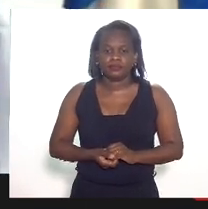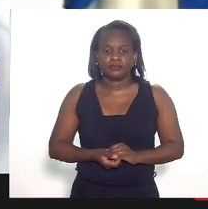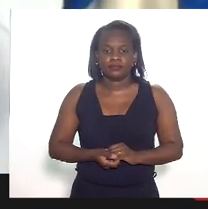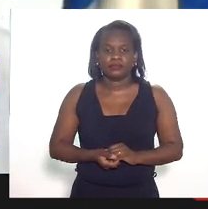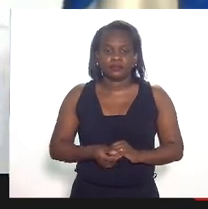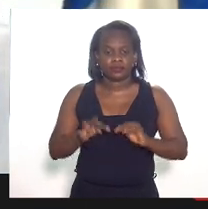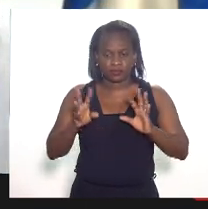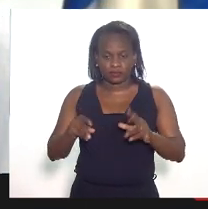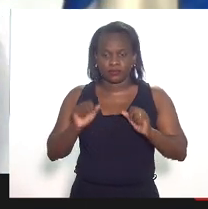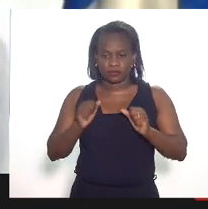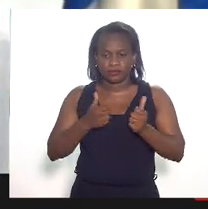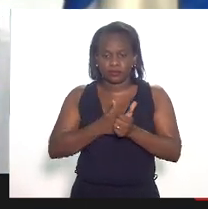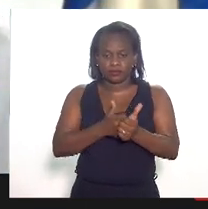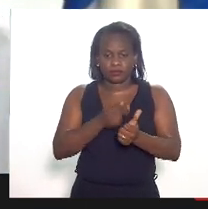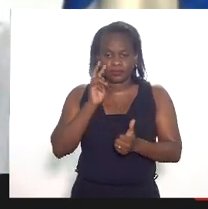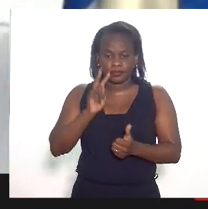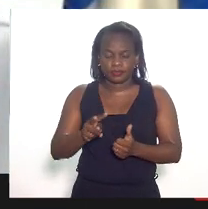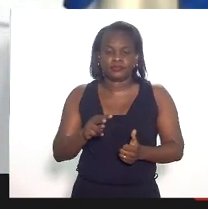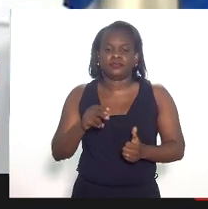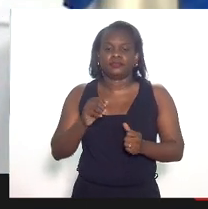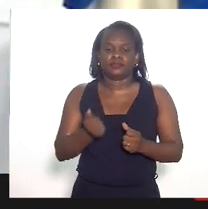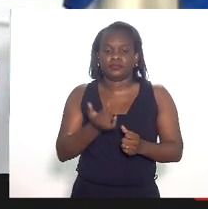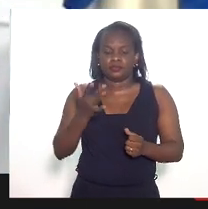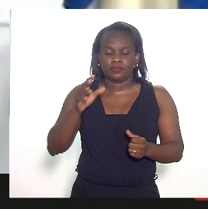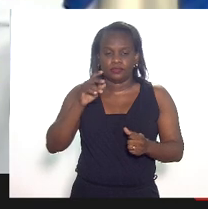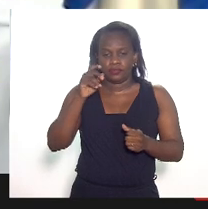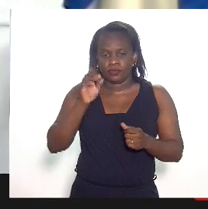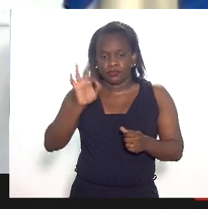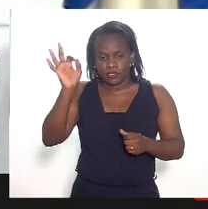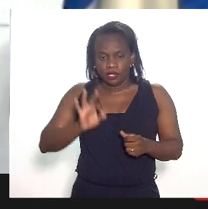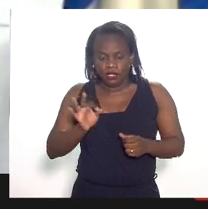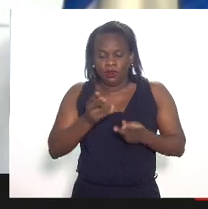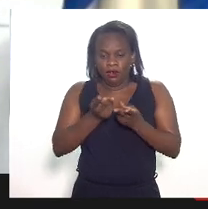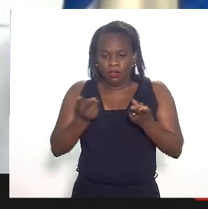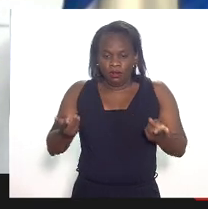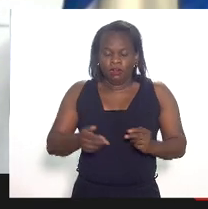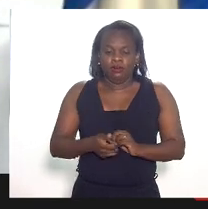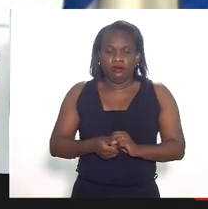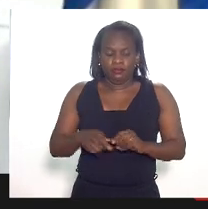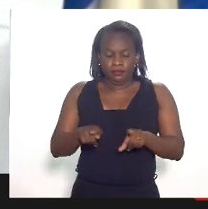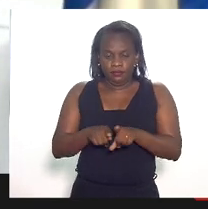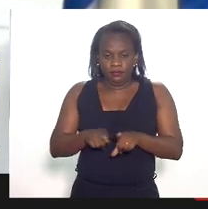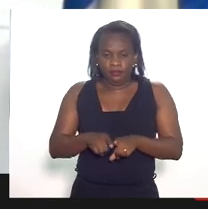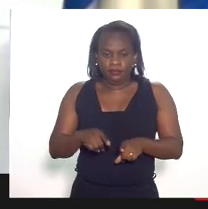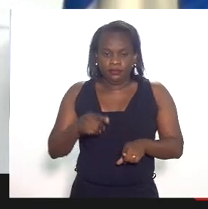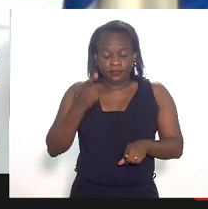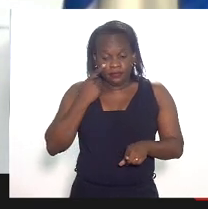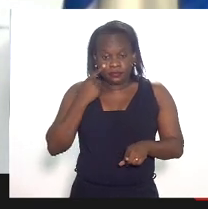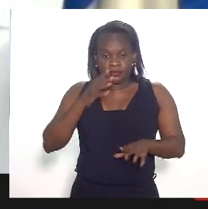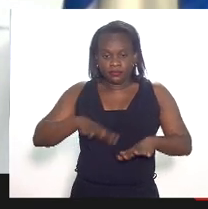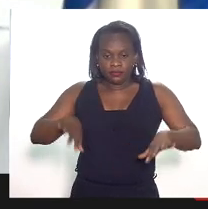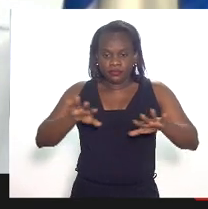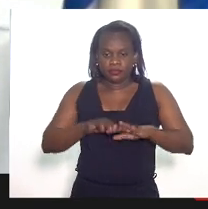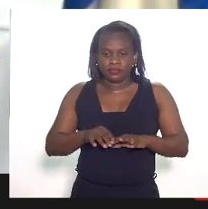Todos podem acompanhar aí a taxa de ocupação e como